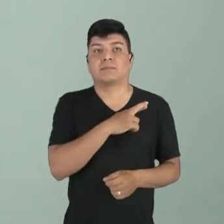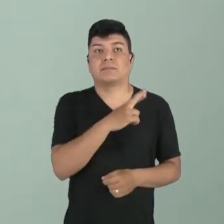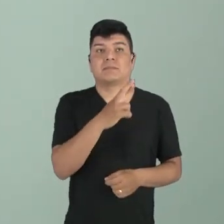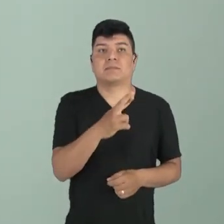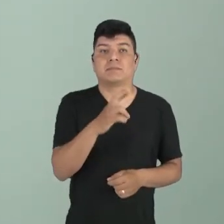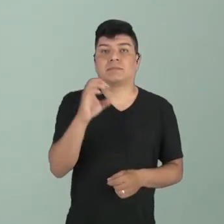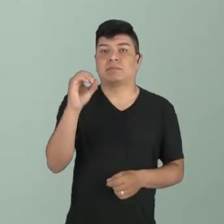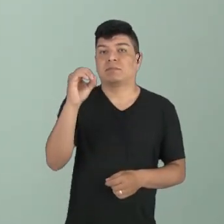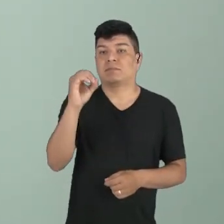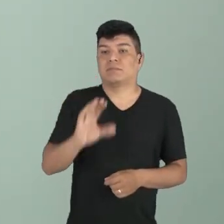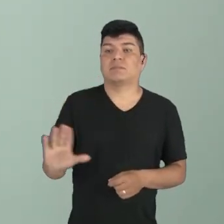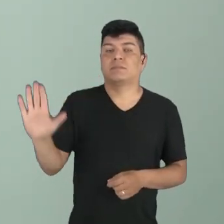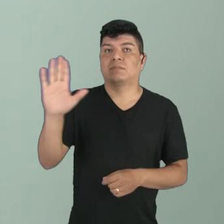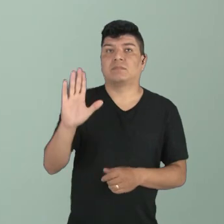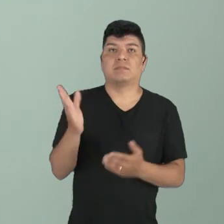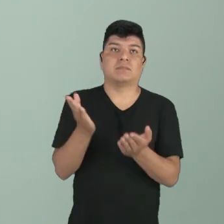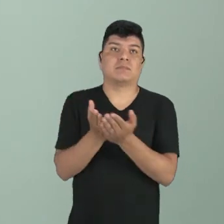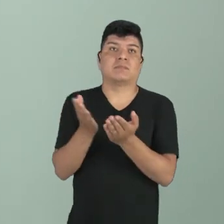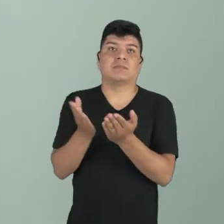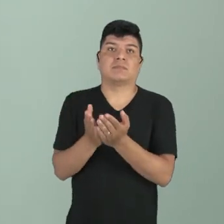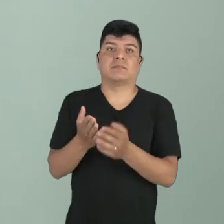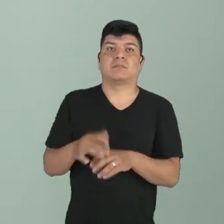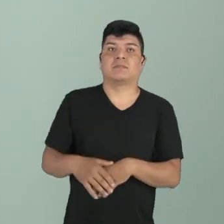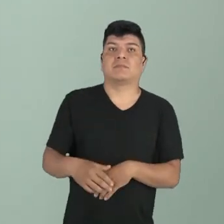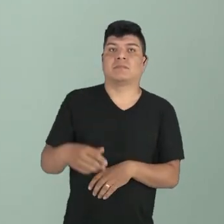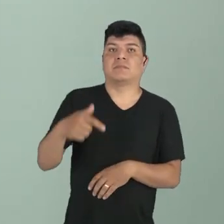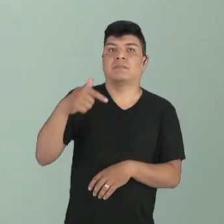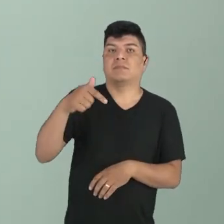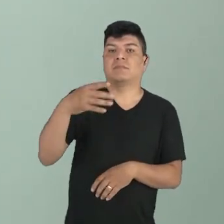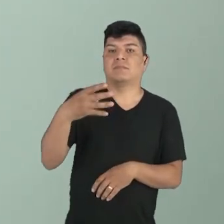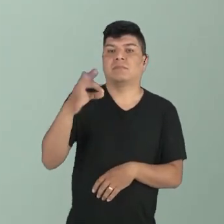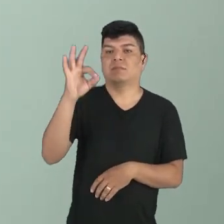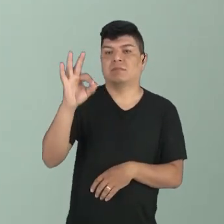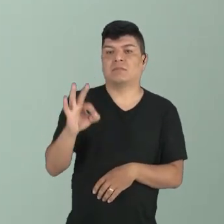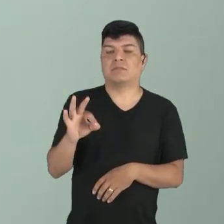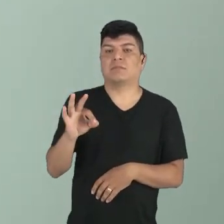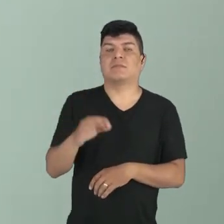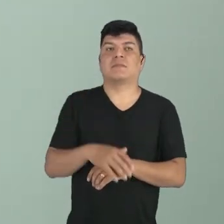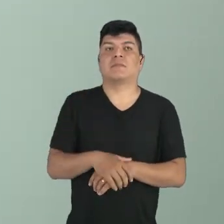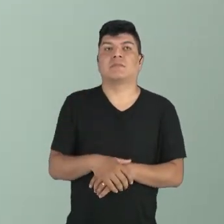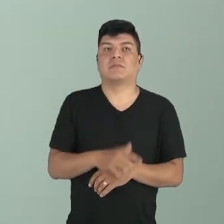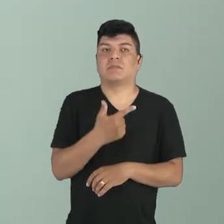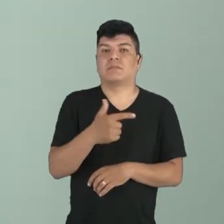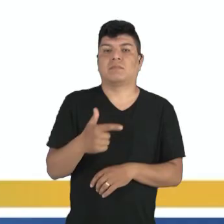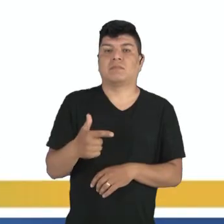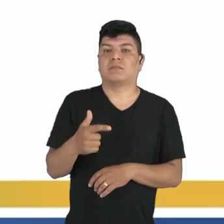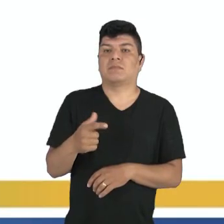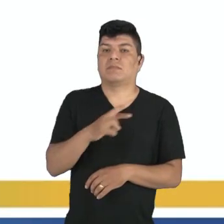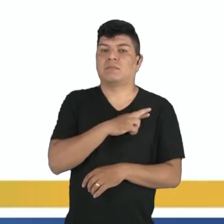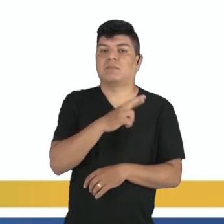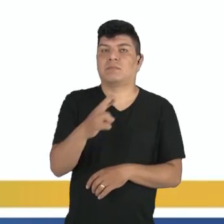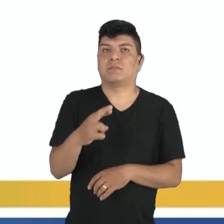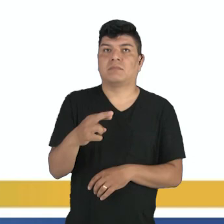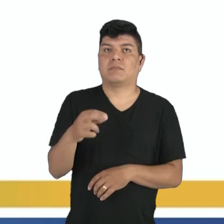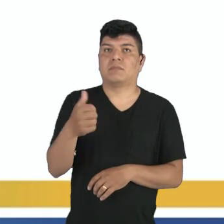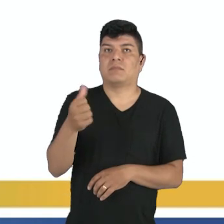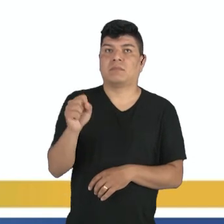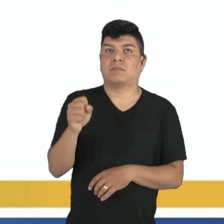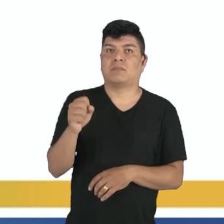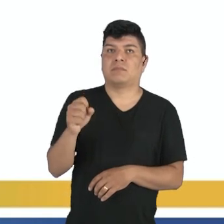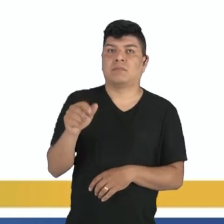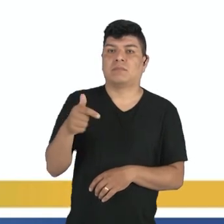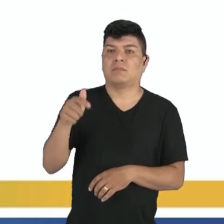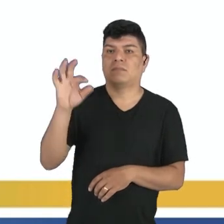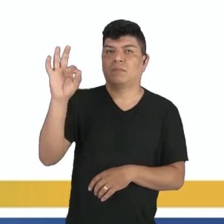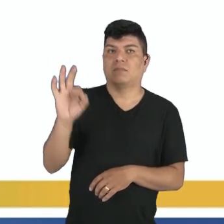religião da o cine e só você nem o cristianismo representa 74,4 por cento sem religião 18,7 por